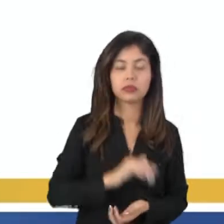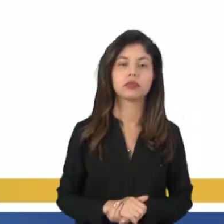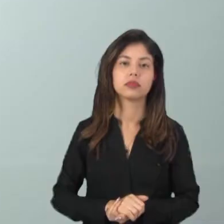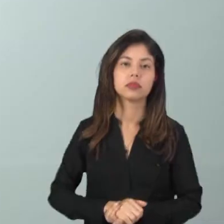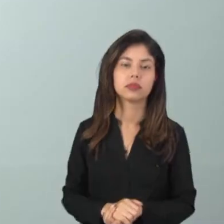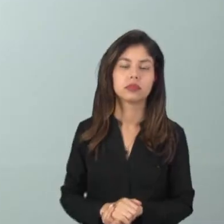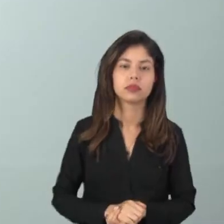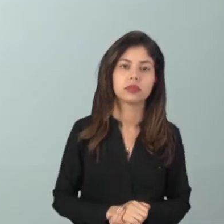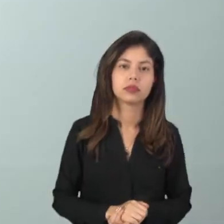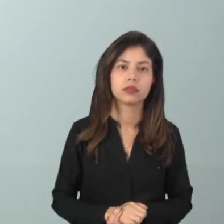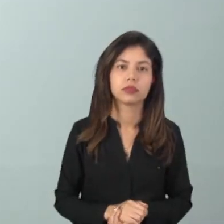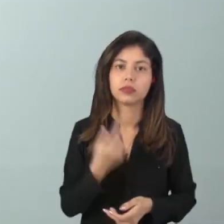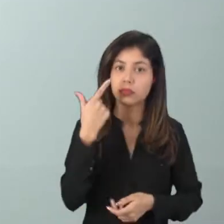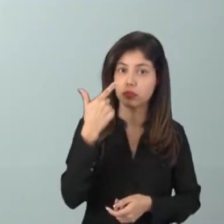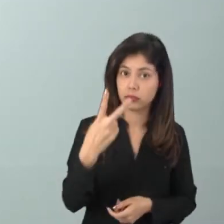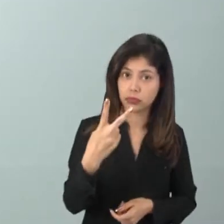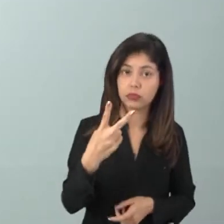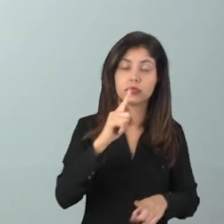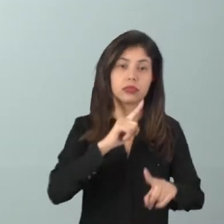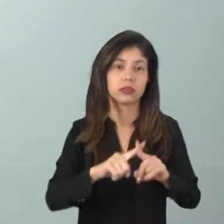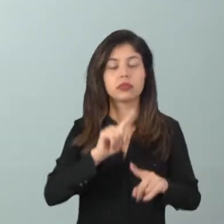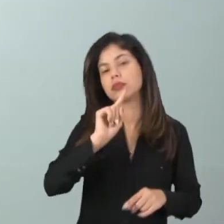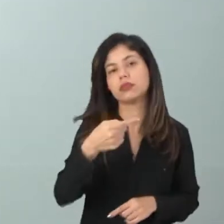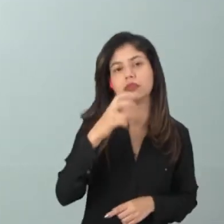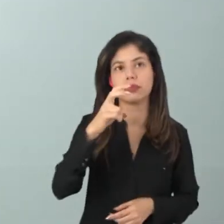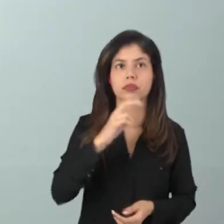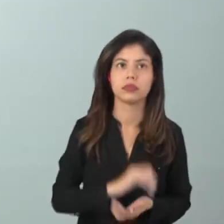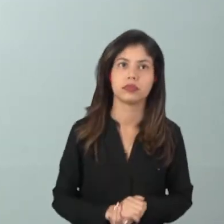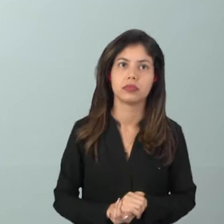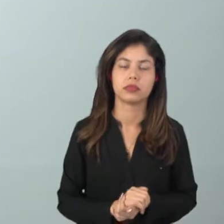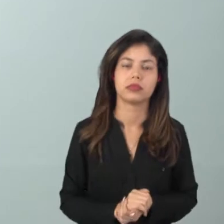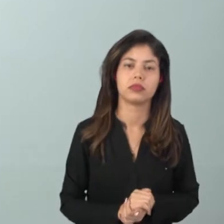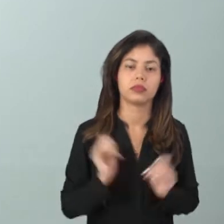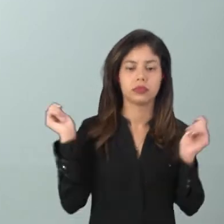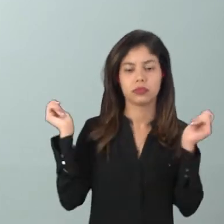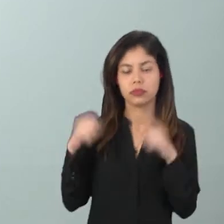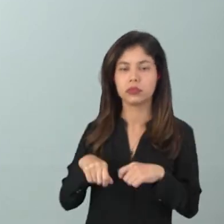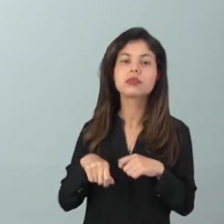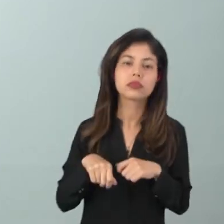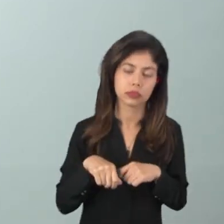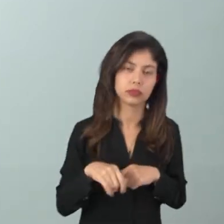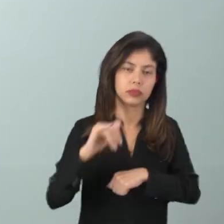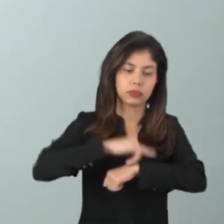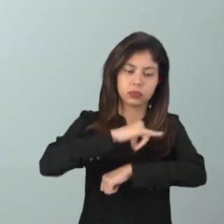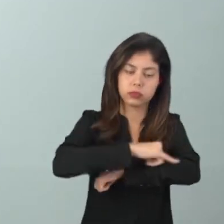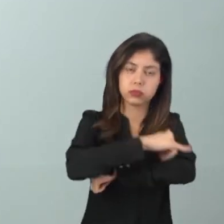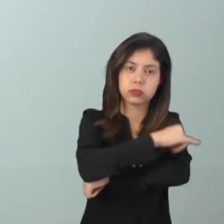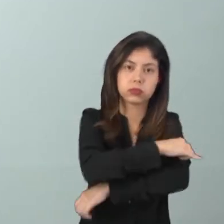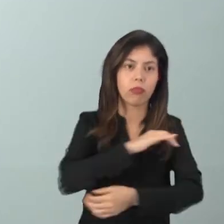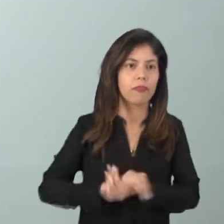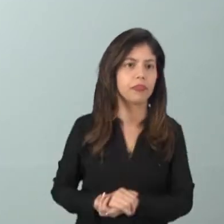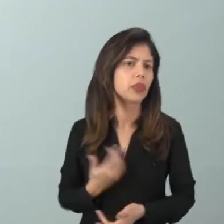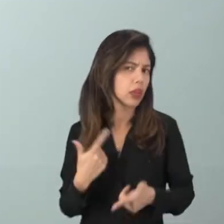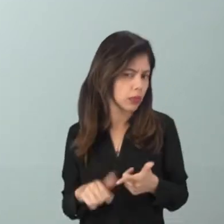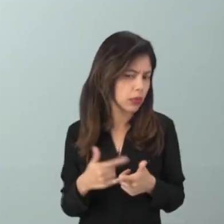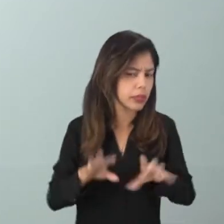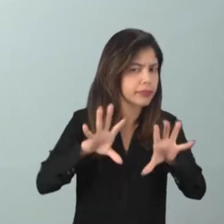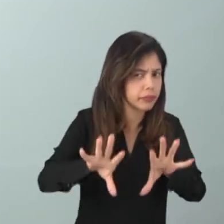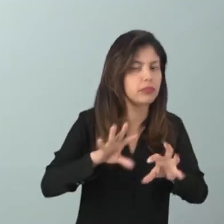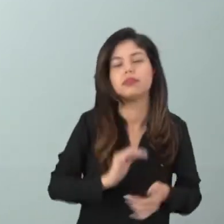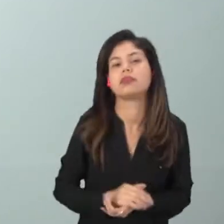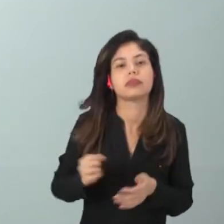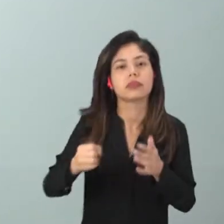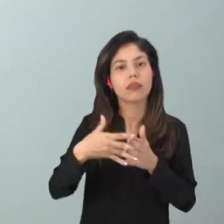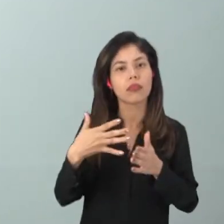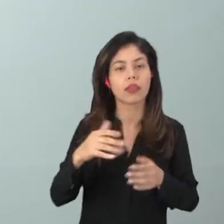2,57 vezes, ou seja, 2,5 vezes essa possibilidade de se tornar obesa. Olha o risco que tem, né? Então, muitas